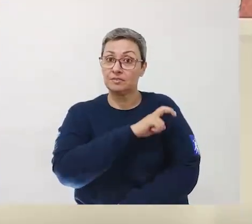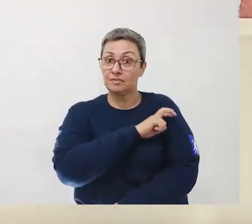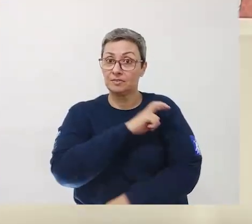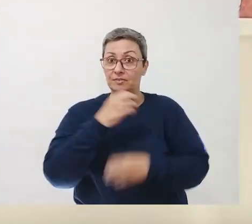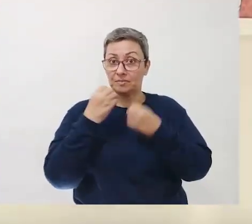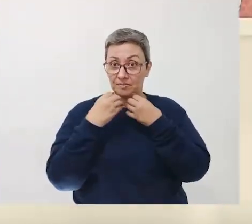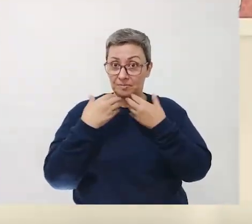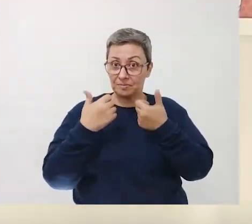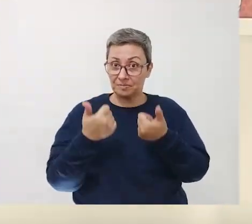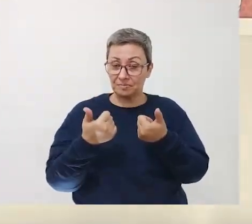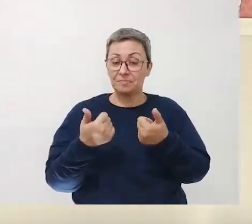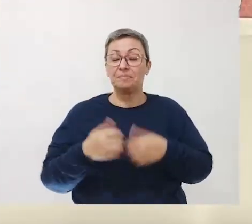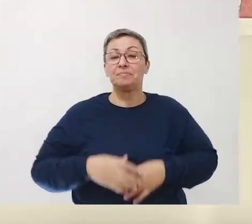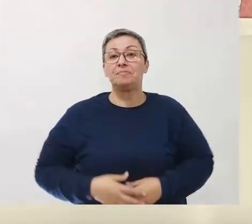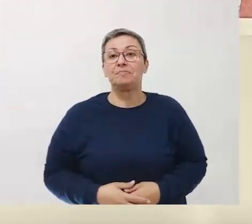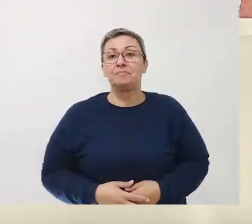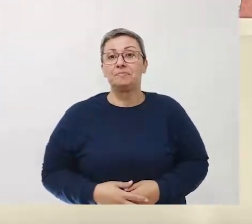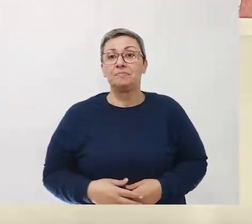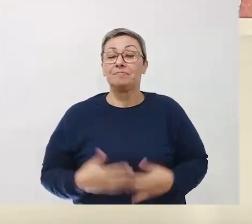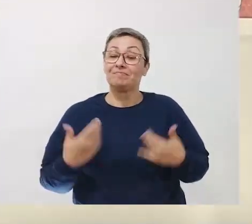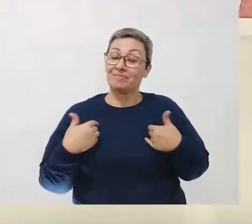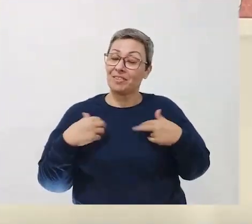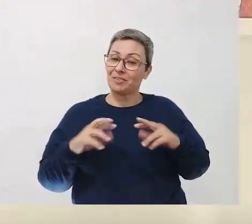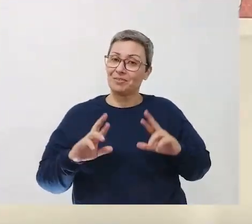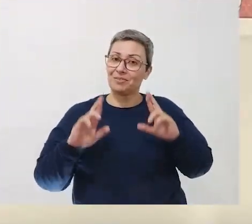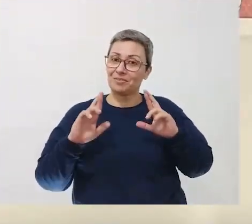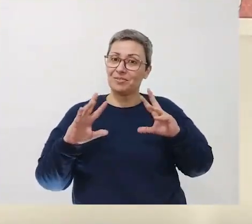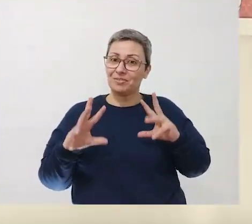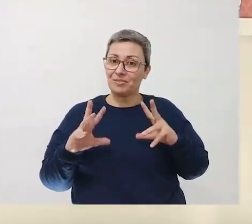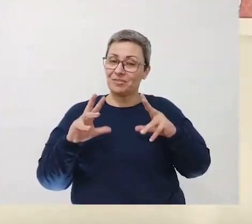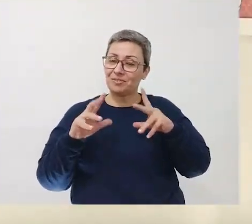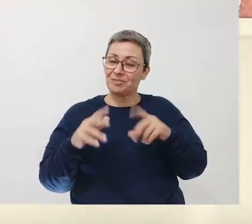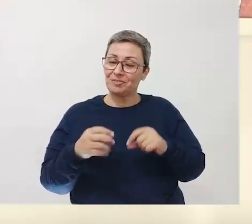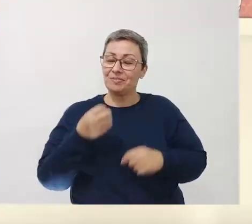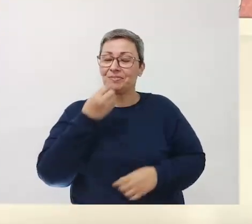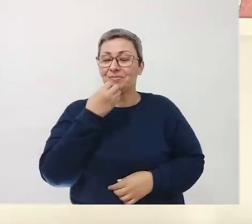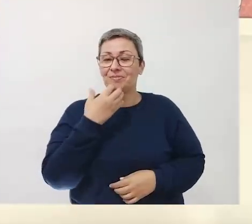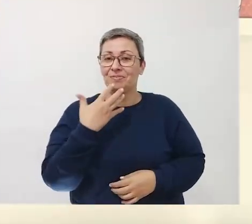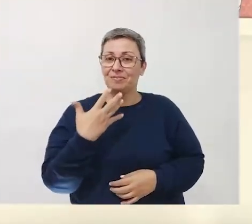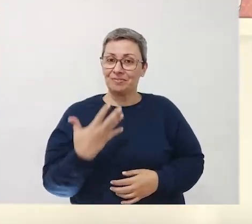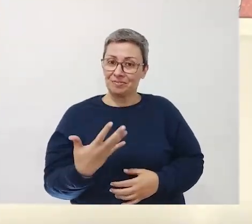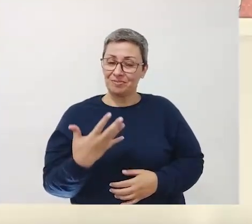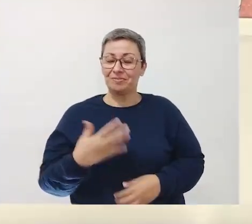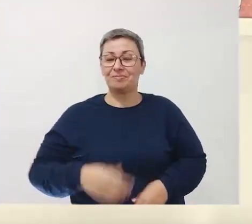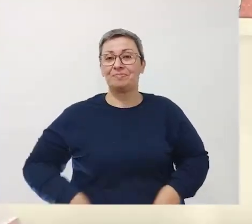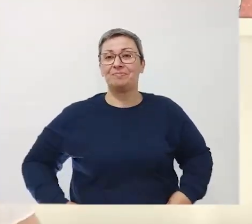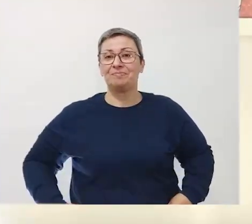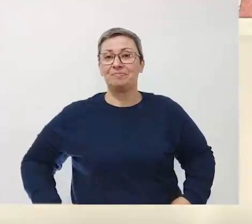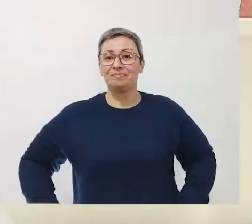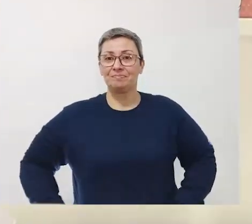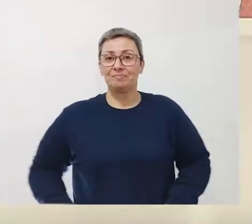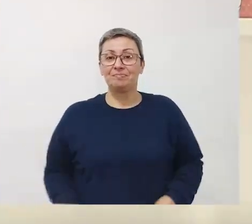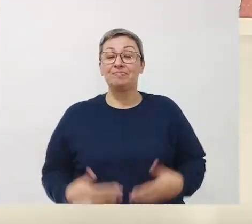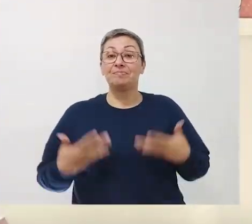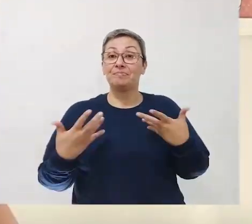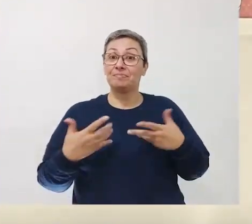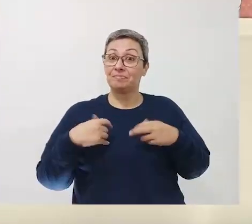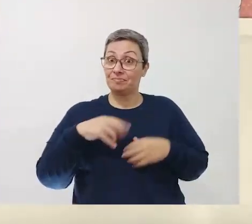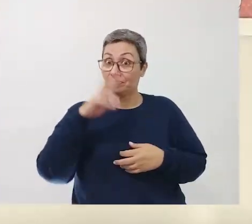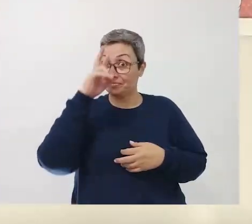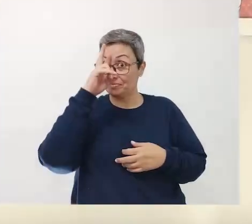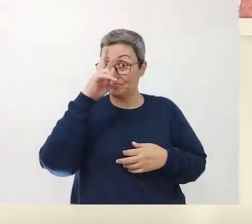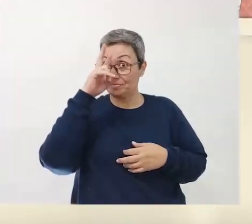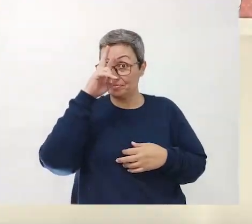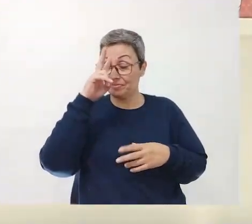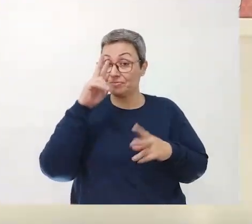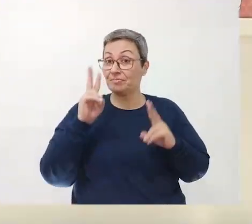educandos da EJA do ciclo 1. Tudo bem com vocês? Bom, eu desejo que estejam todos e todas